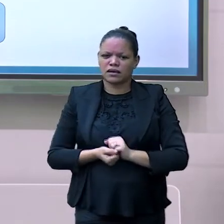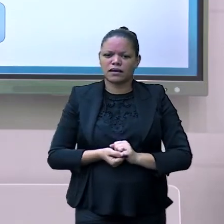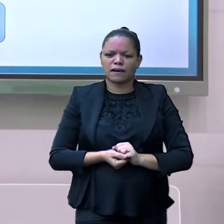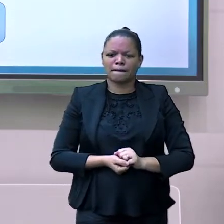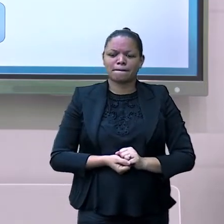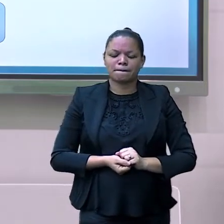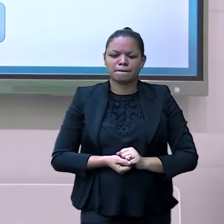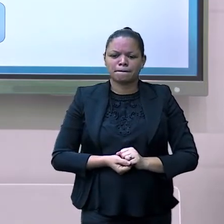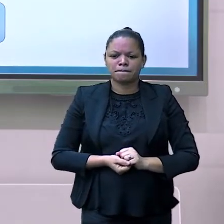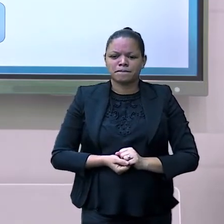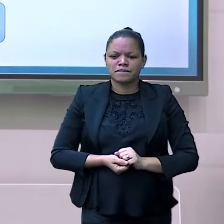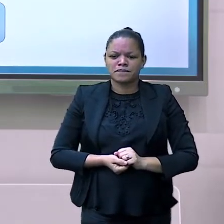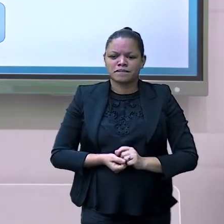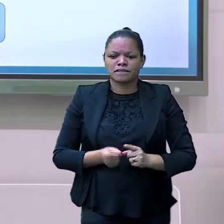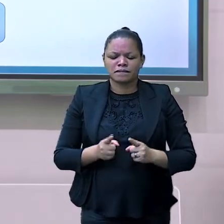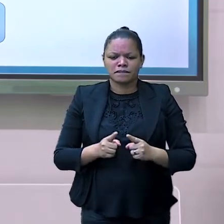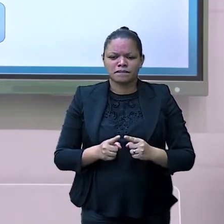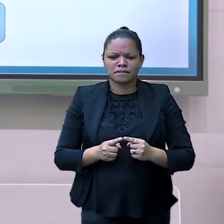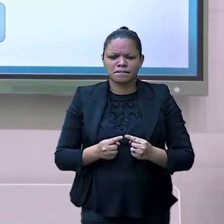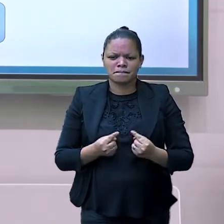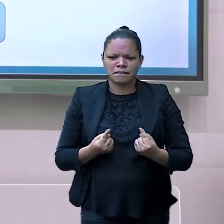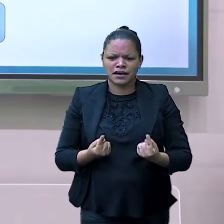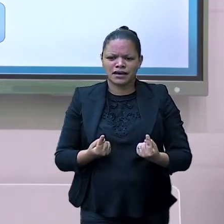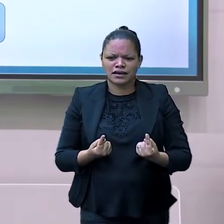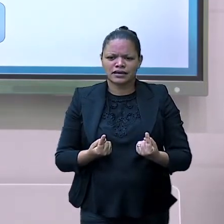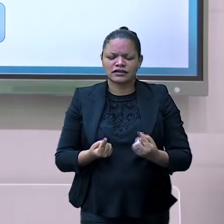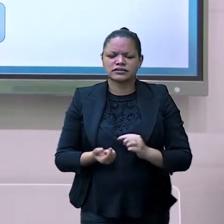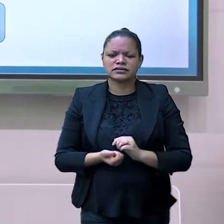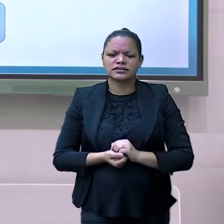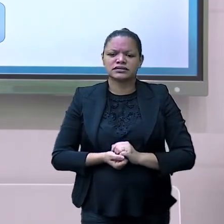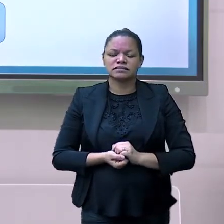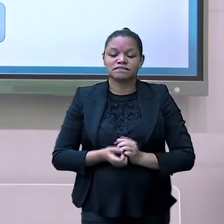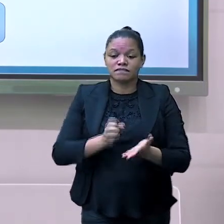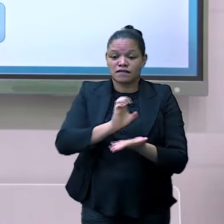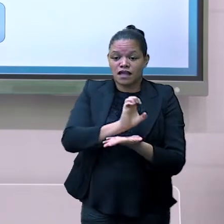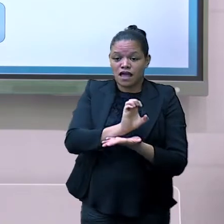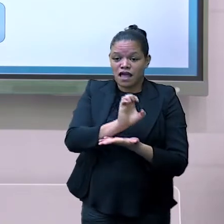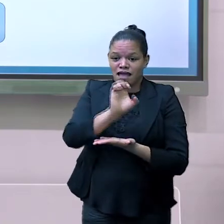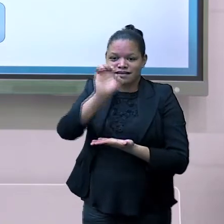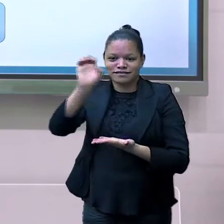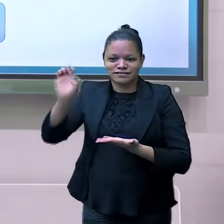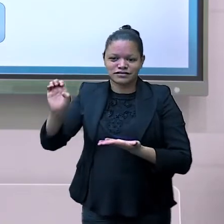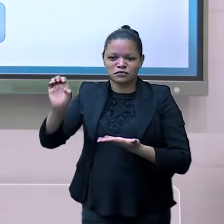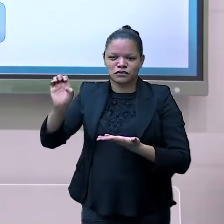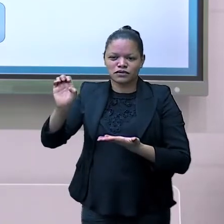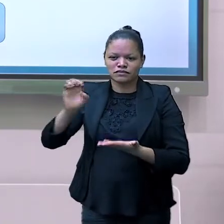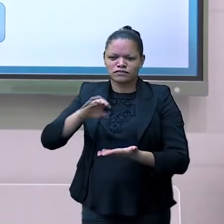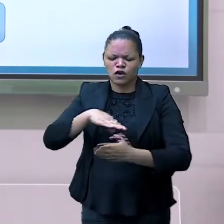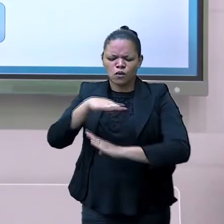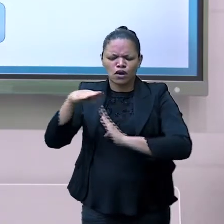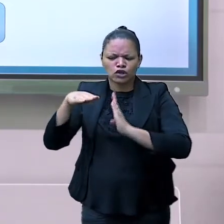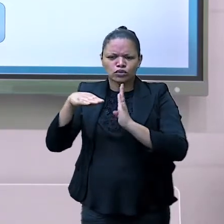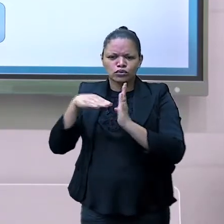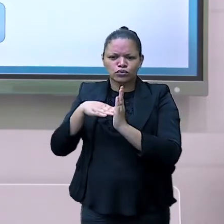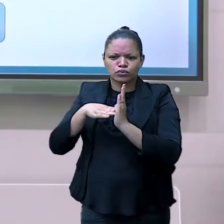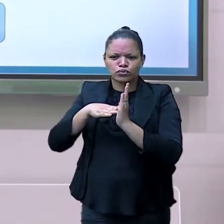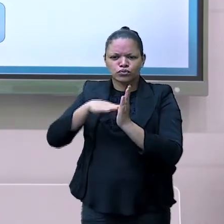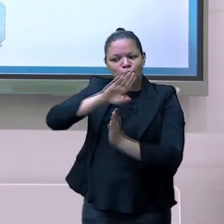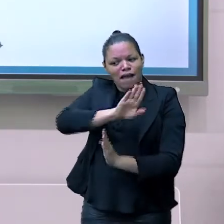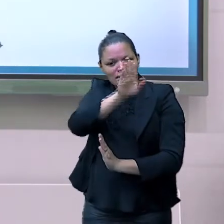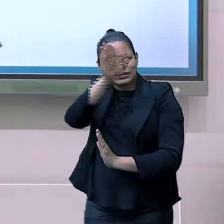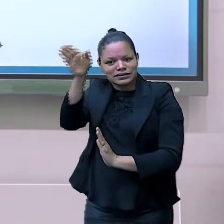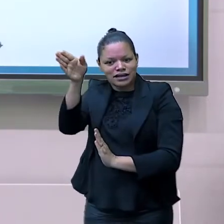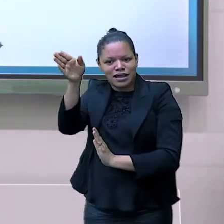enviar o meu produto até aquele determinado país. Então, a exportação então, é tudo aquilo que vai sair do nosso